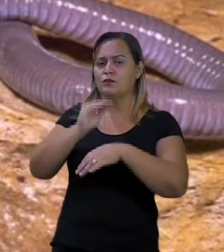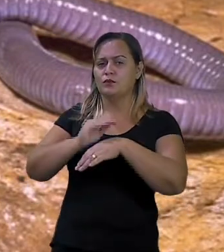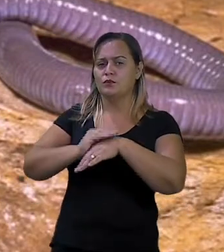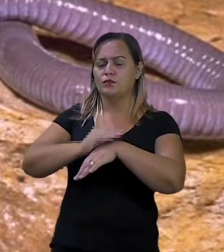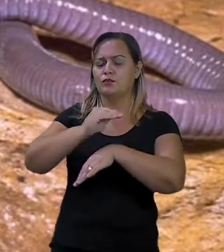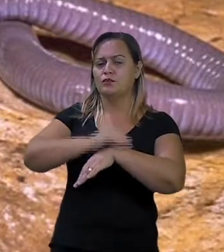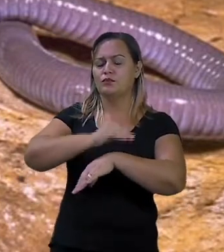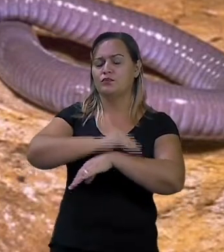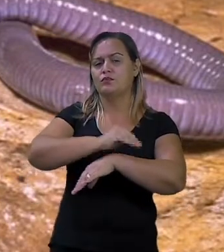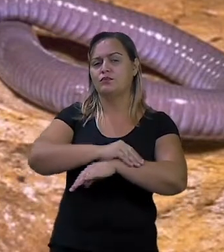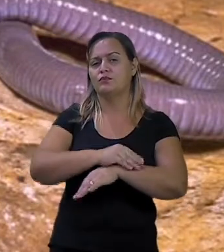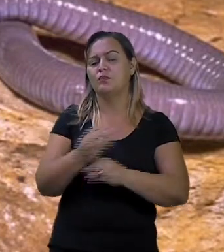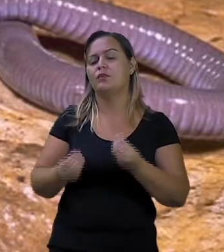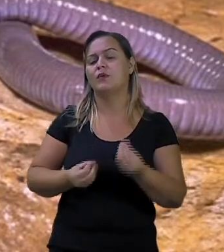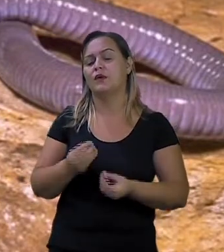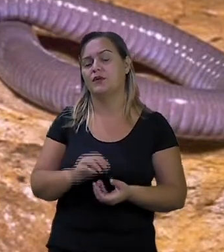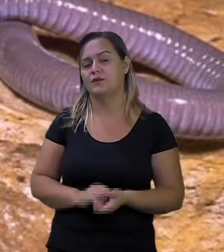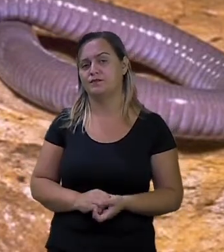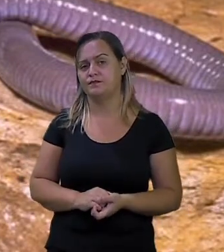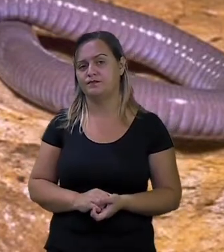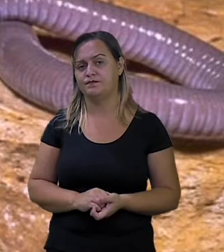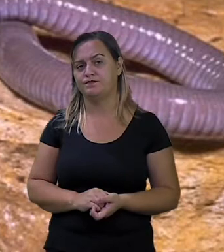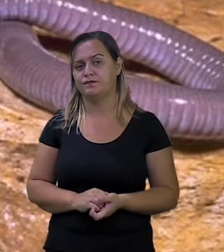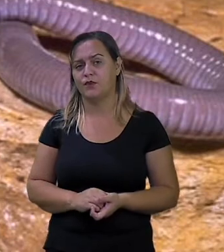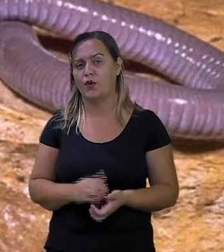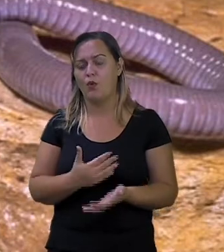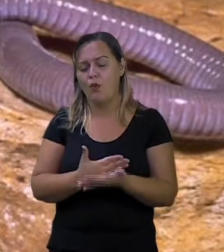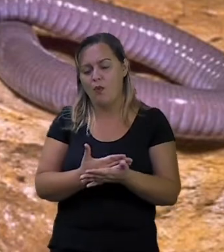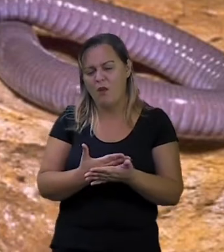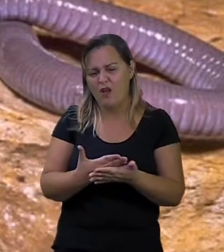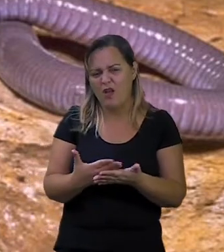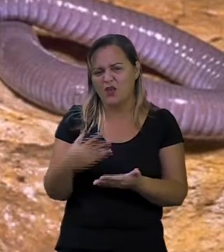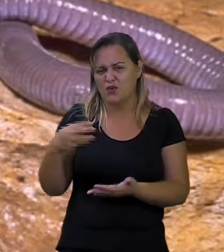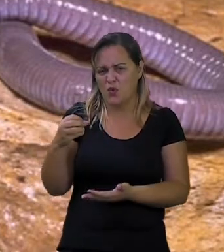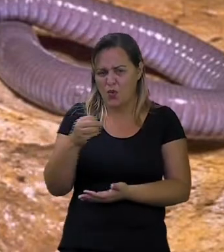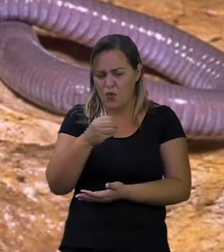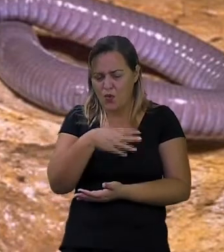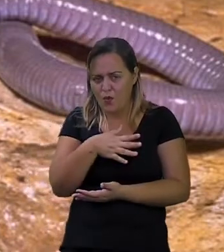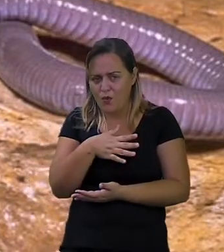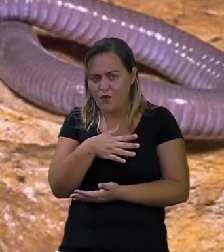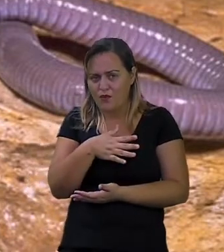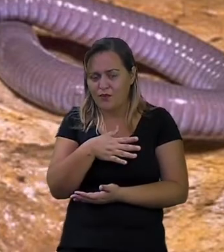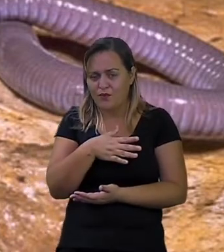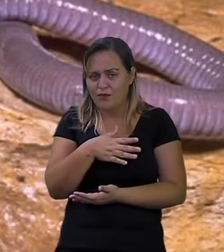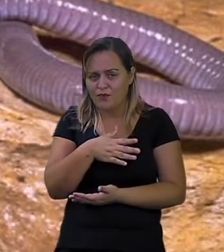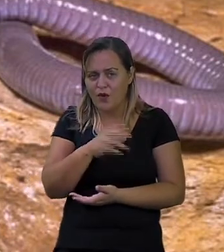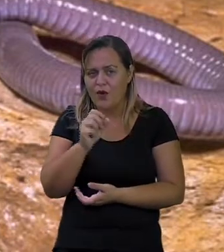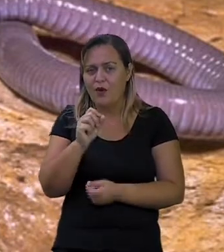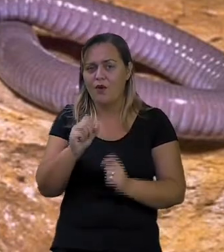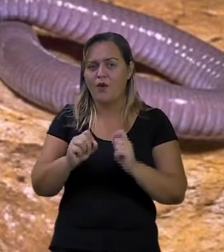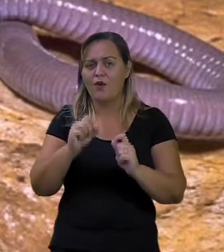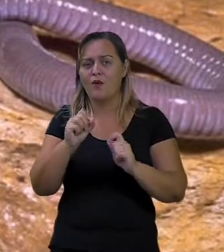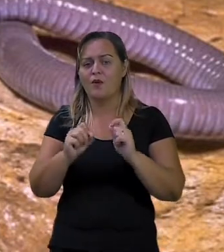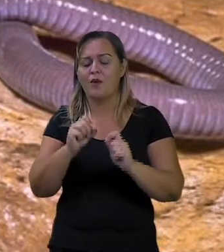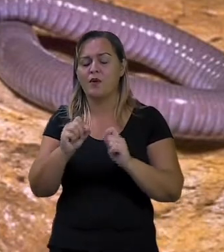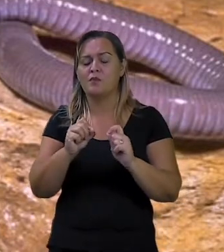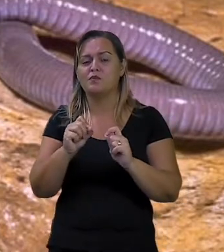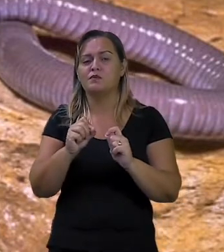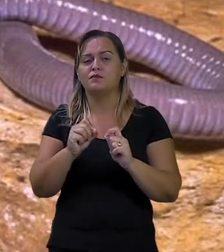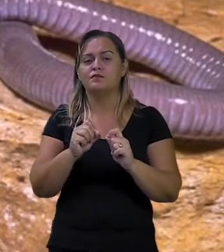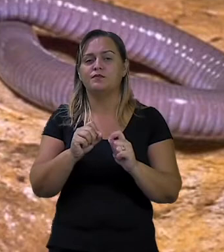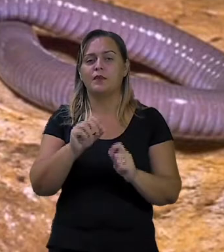larval, ela é braquial. Mas depois ele consegue fazer tanto uma